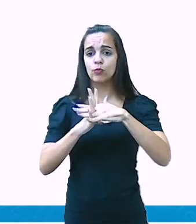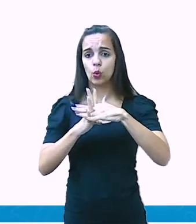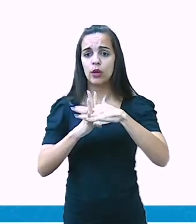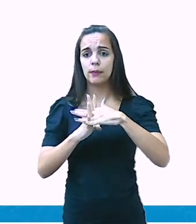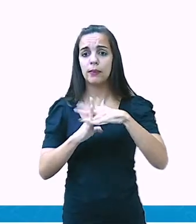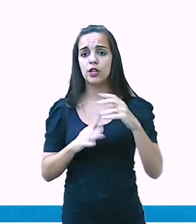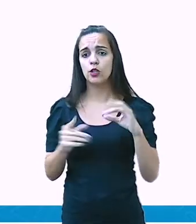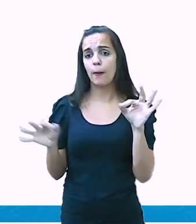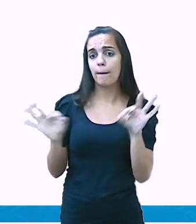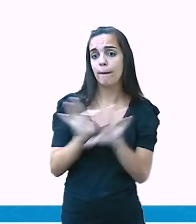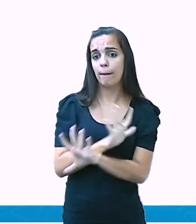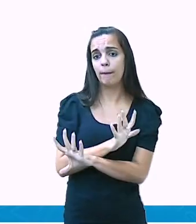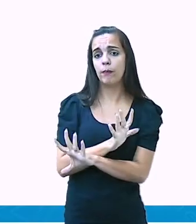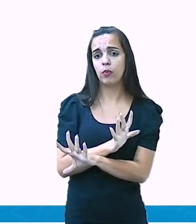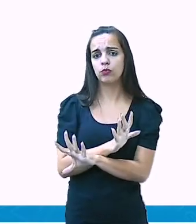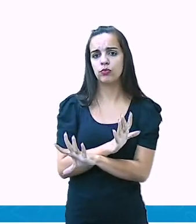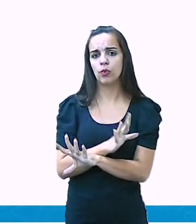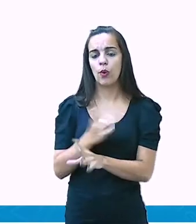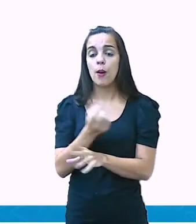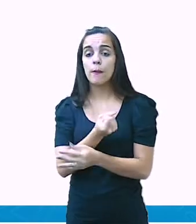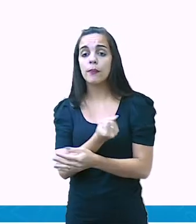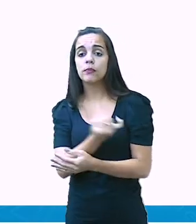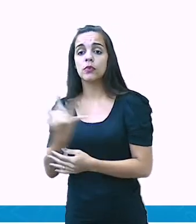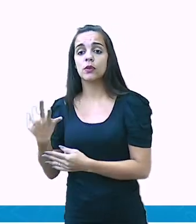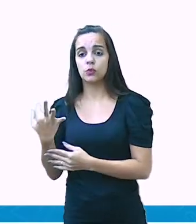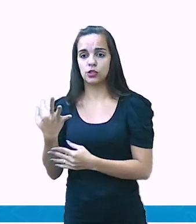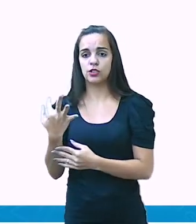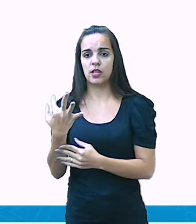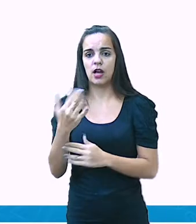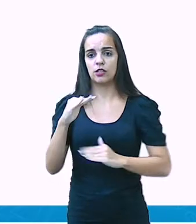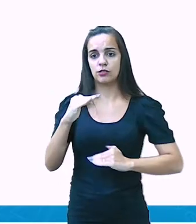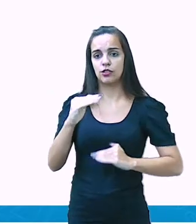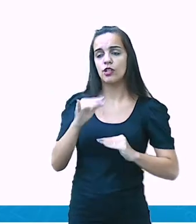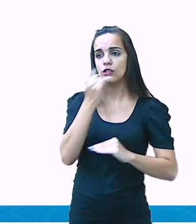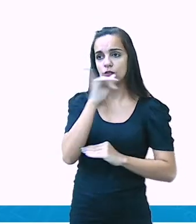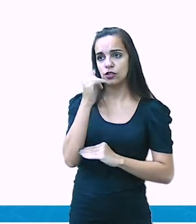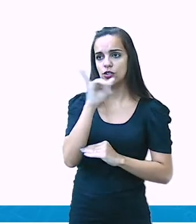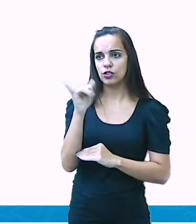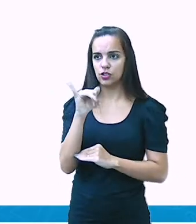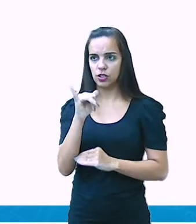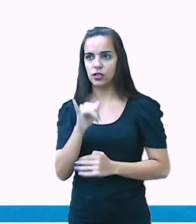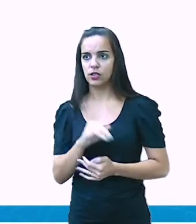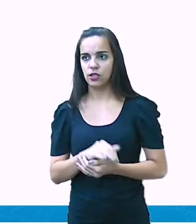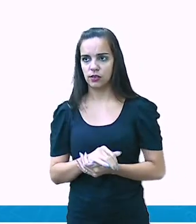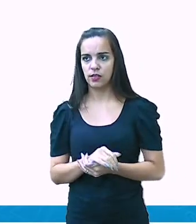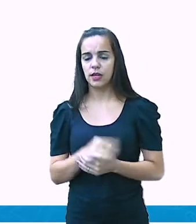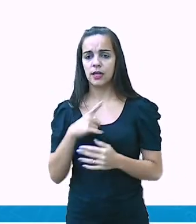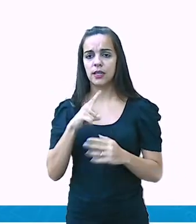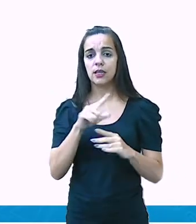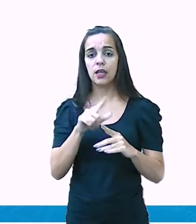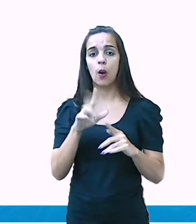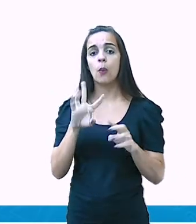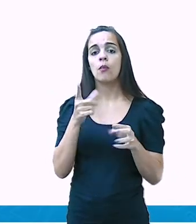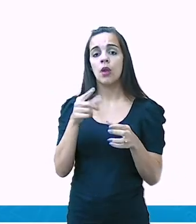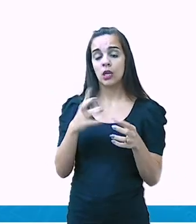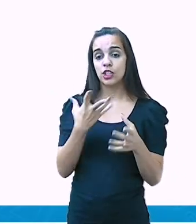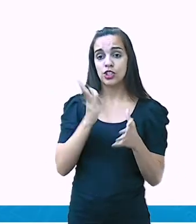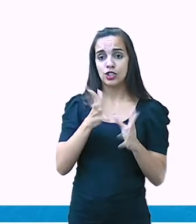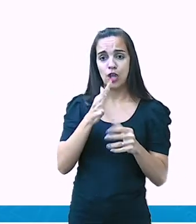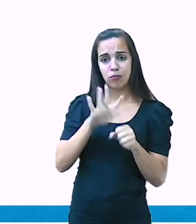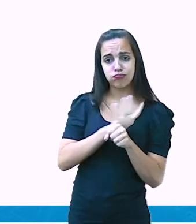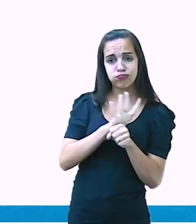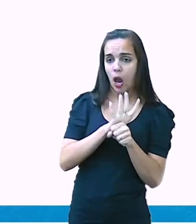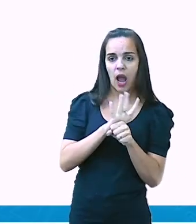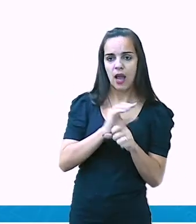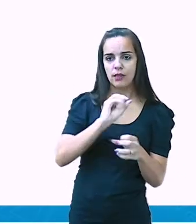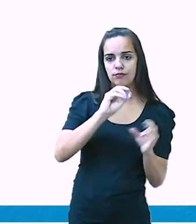o elétron absorveu energia, ele terá que saltar para um nível